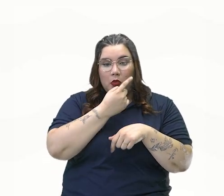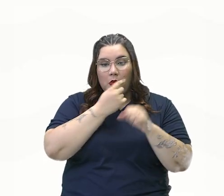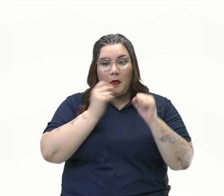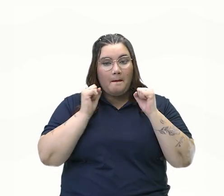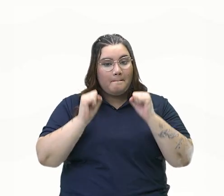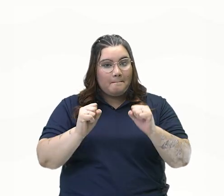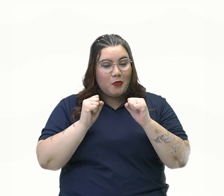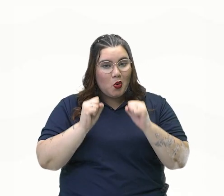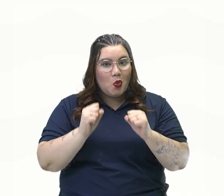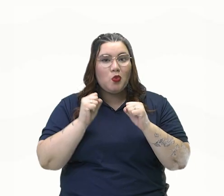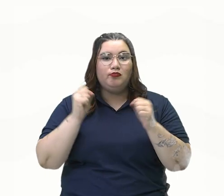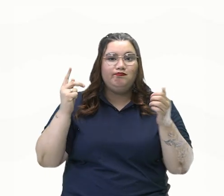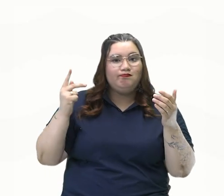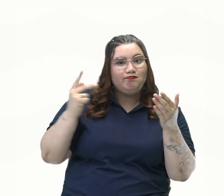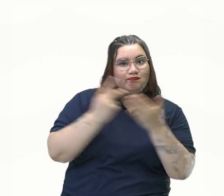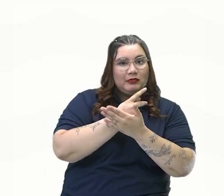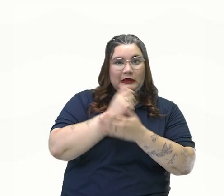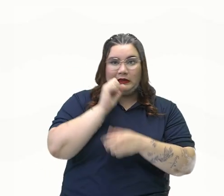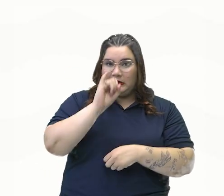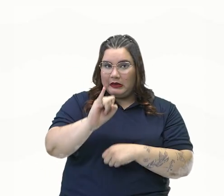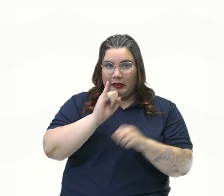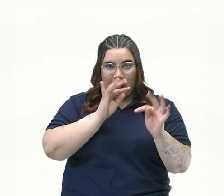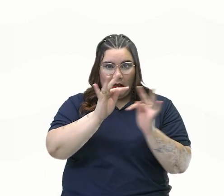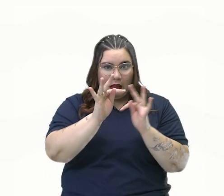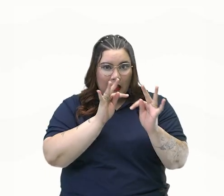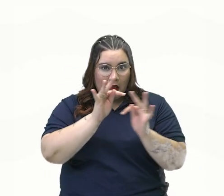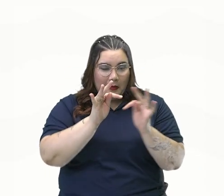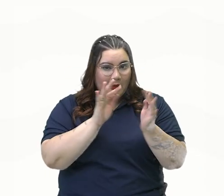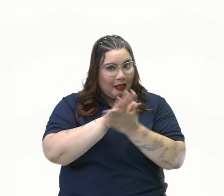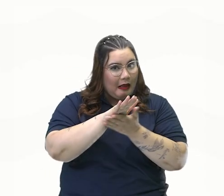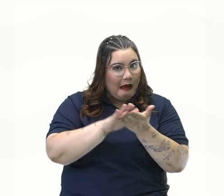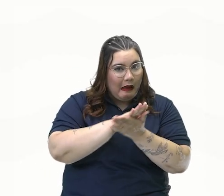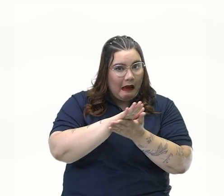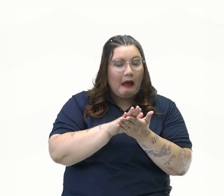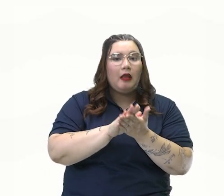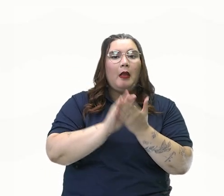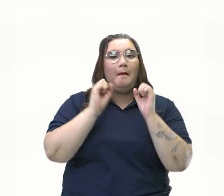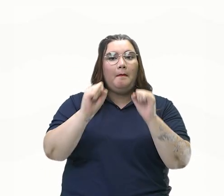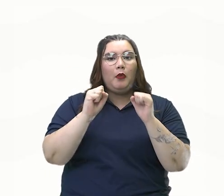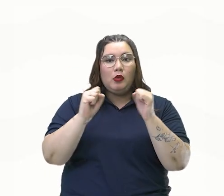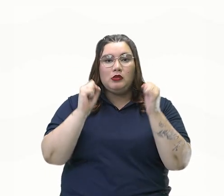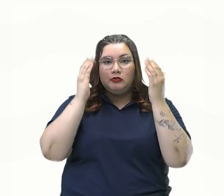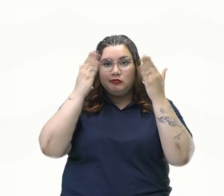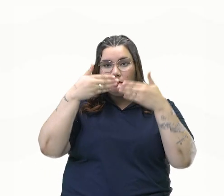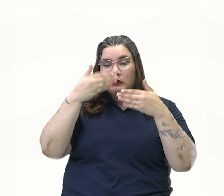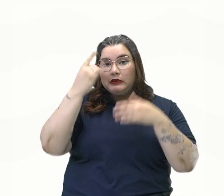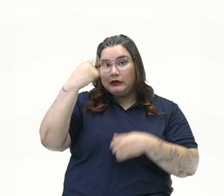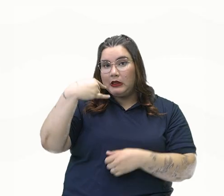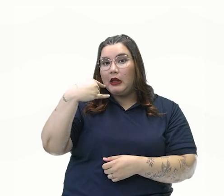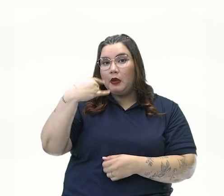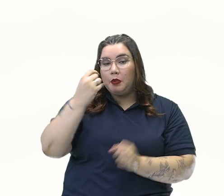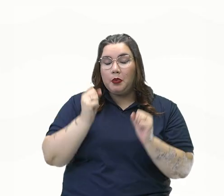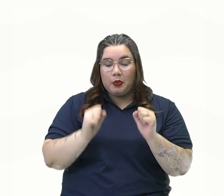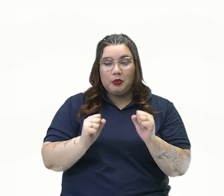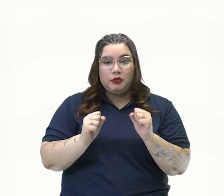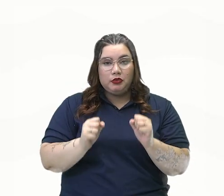olhos e pode provocar cegueira, se não for tratada